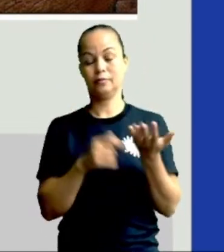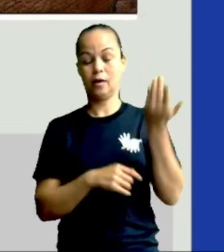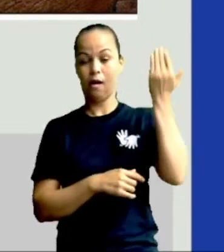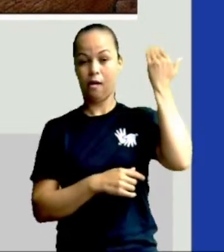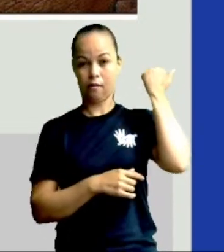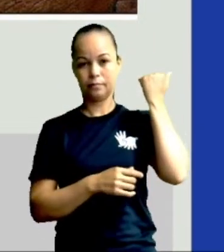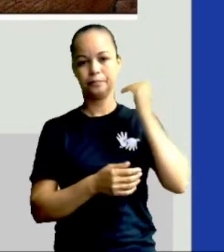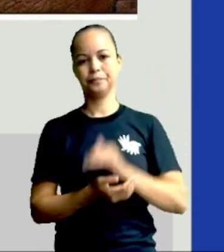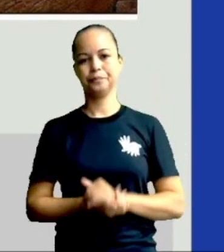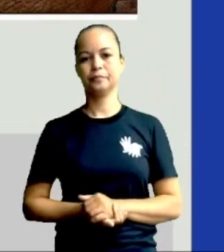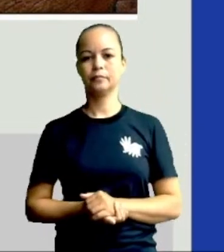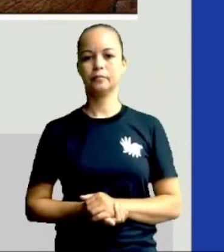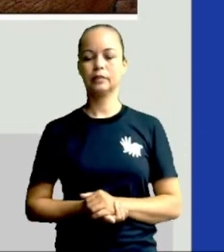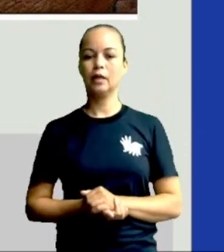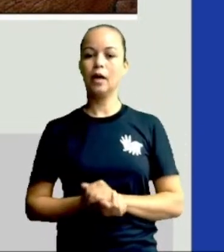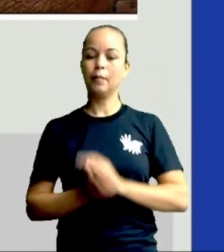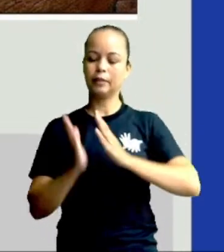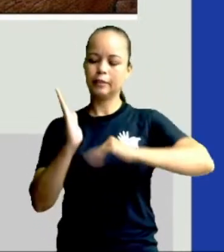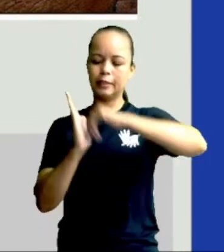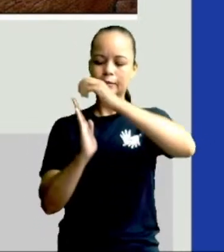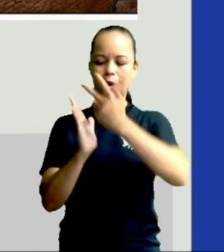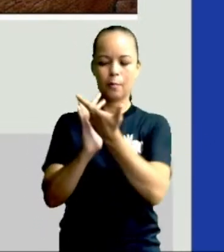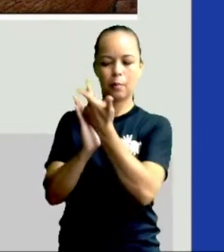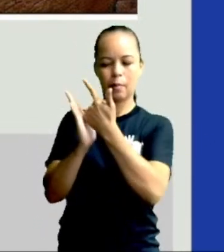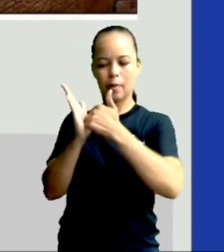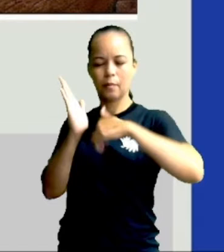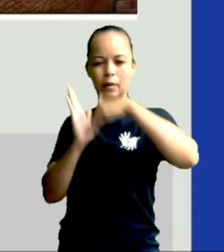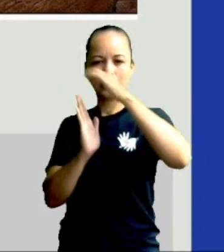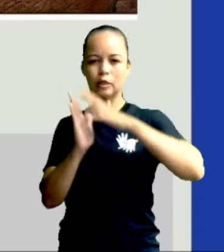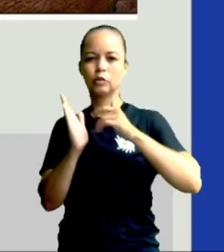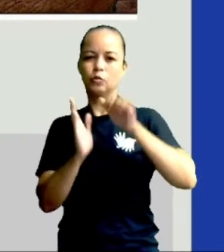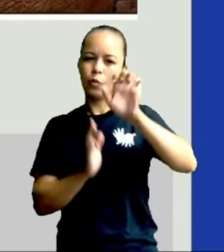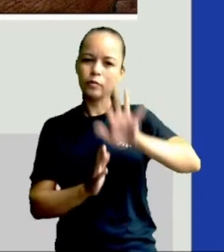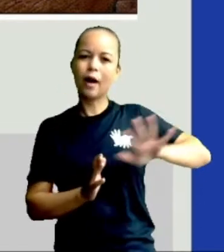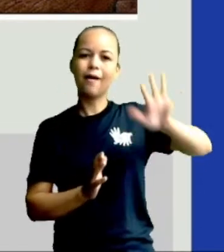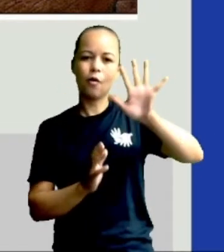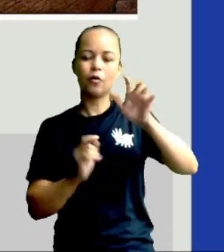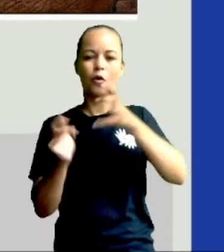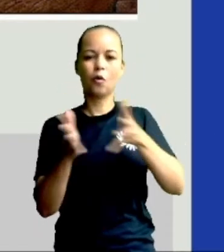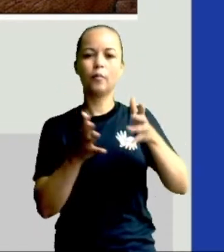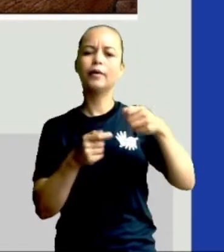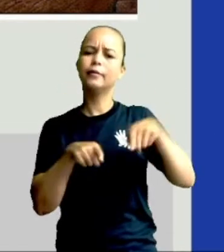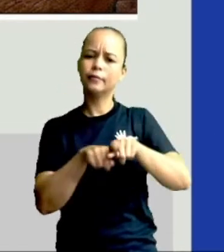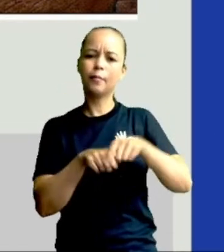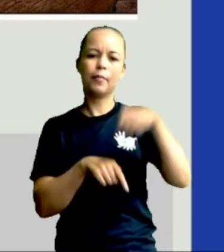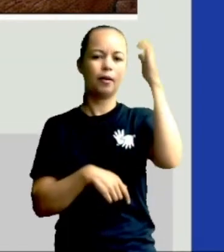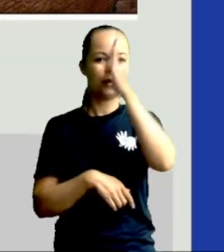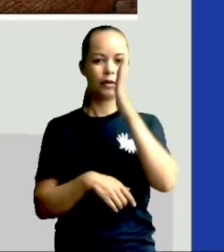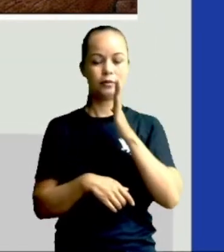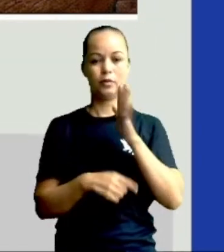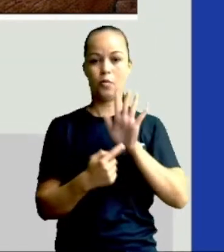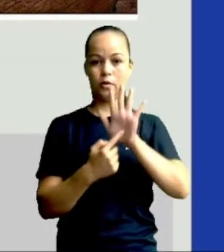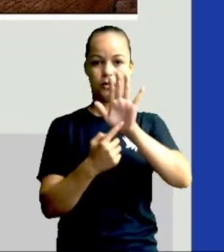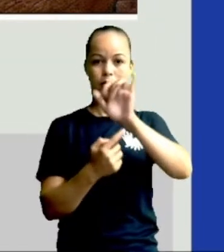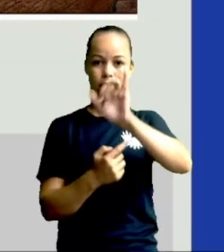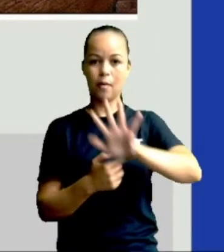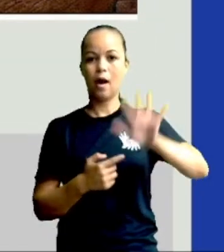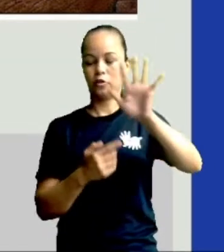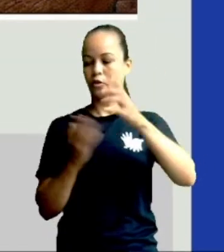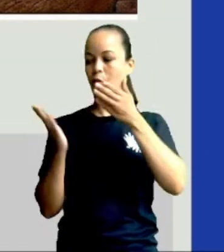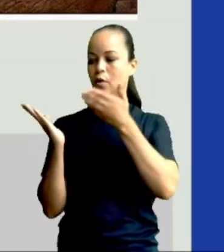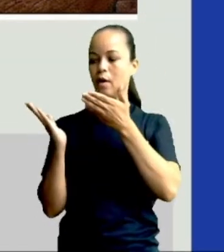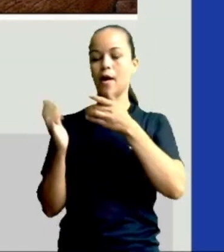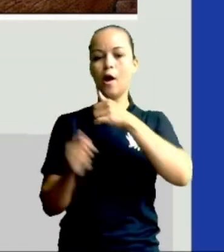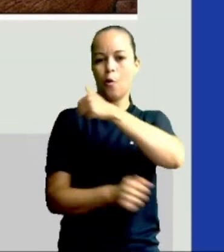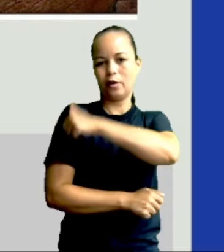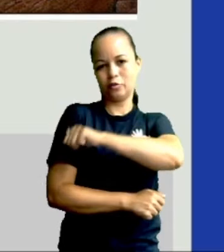época, a partir de telas de pintores de origem europeia e brasileiro, entre outros. Essa tela aí, ó, Rio de Janeiro,